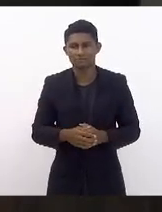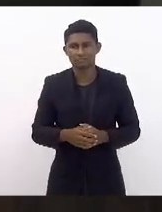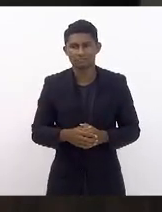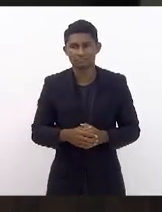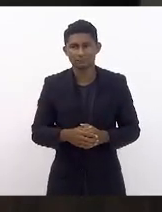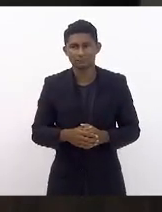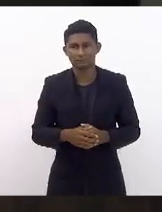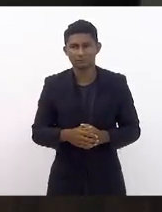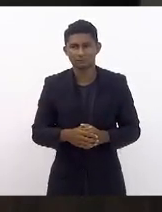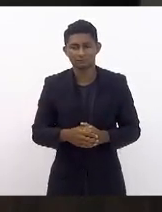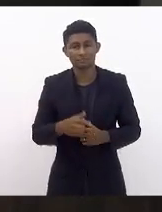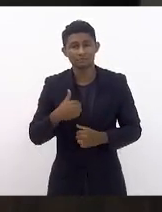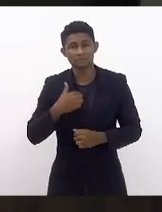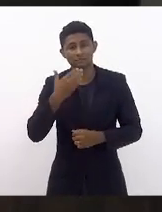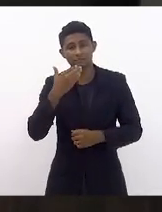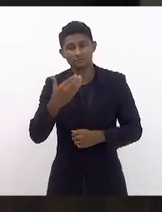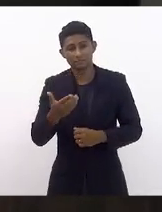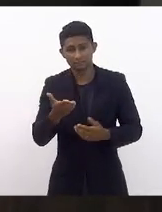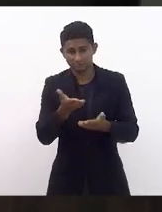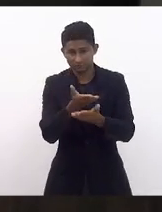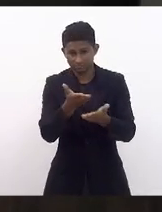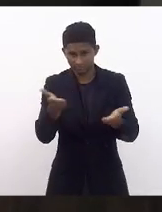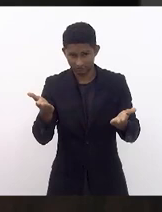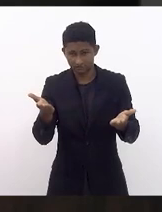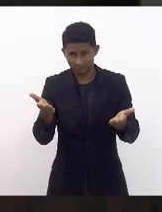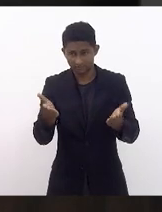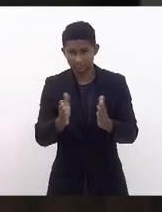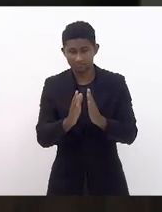de pedir a vocês que, por favor,